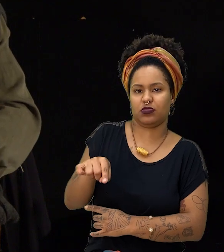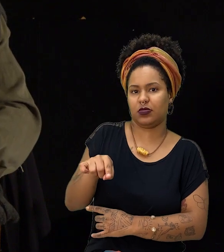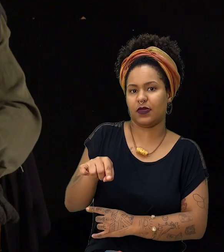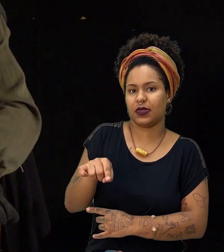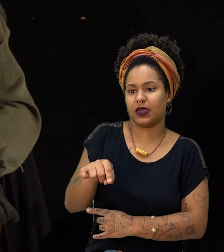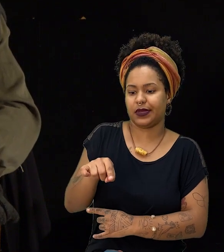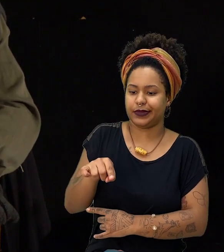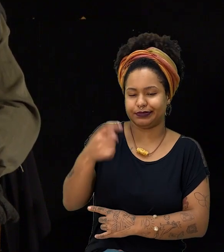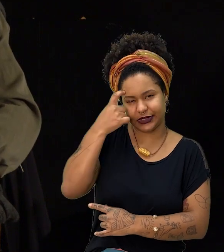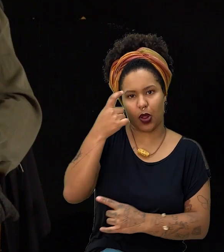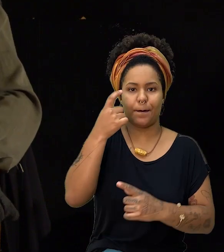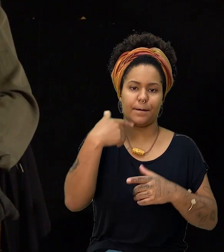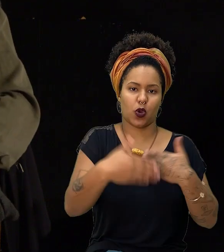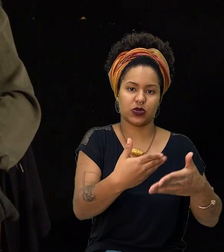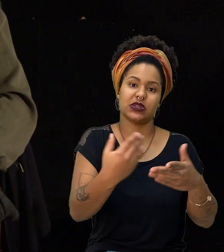importantes.